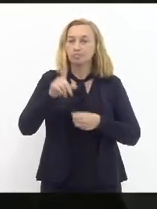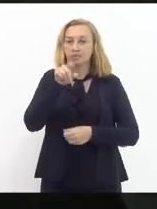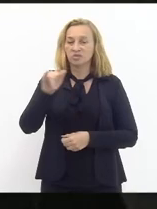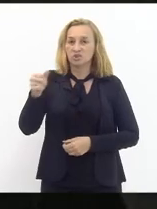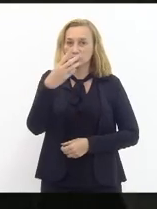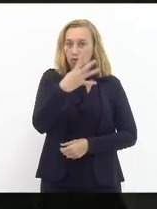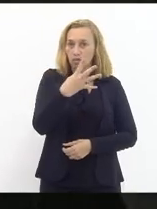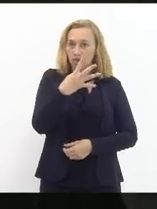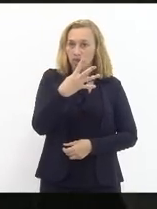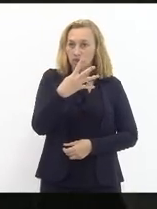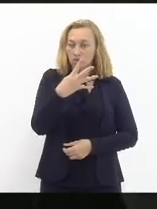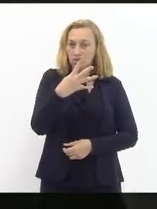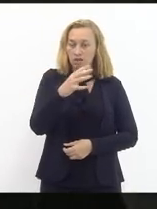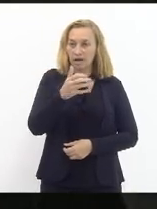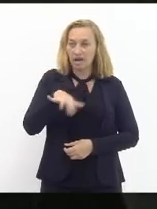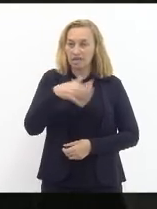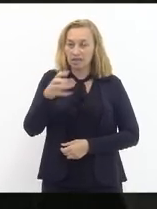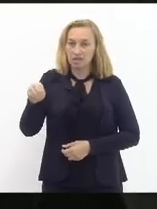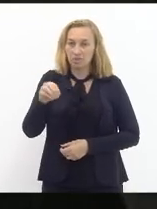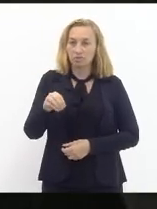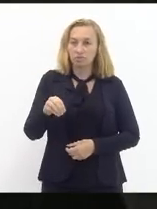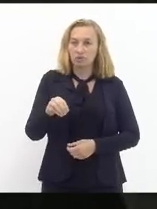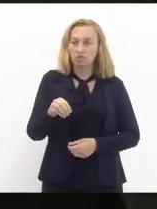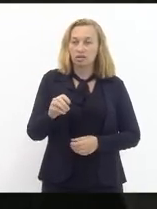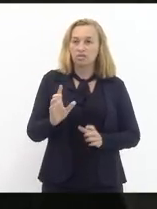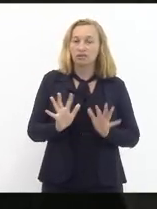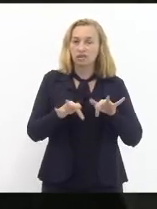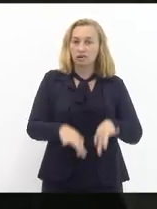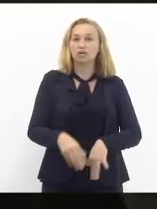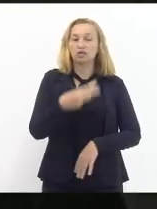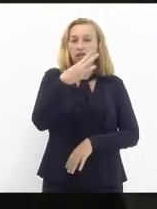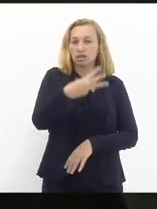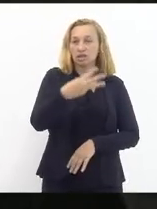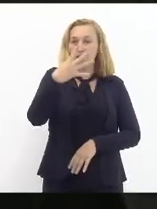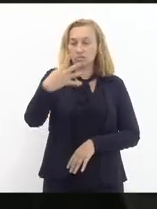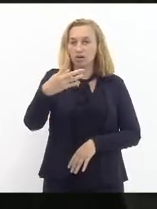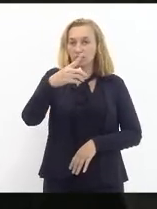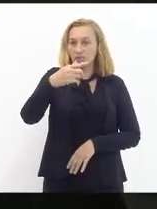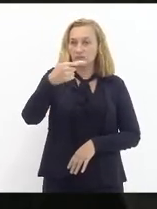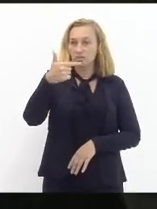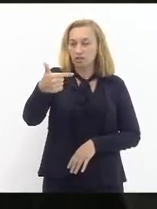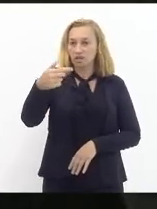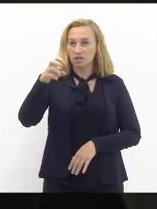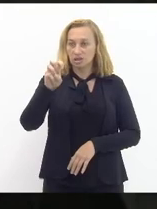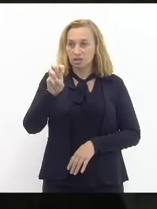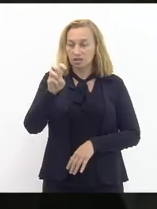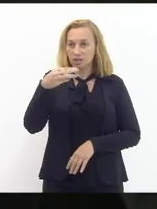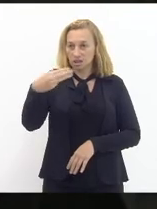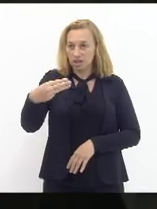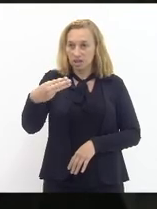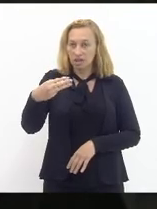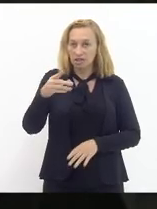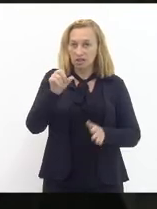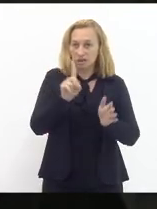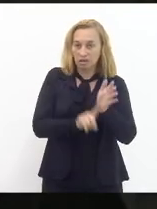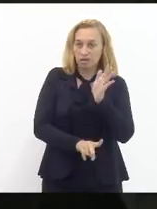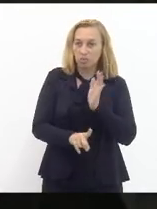tinha fechado a 34,23, senhora presidente, caiu para